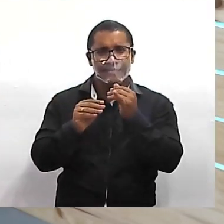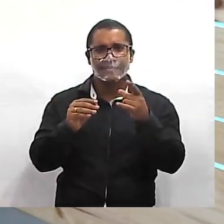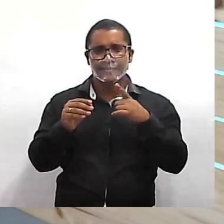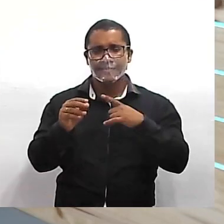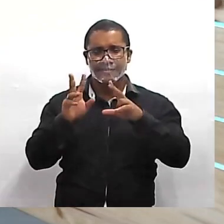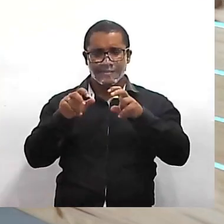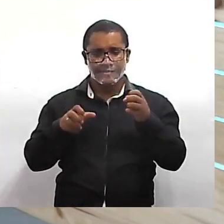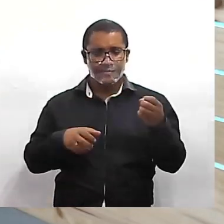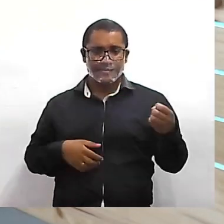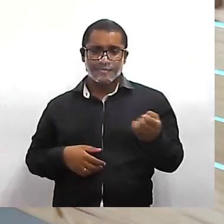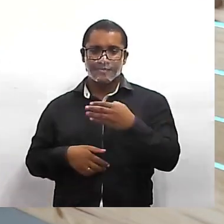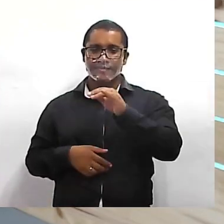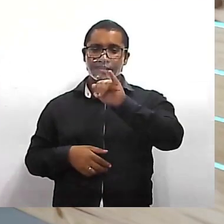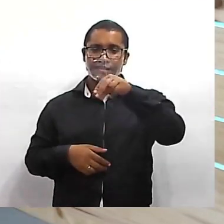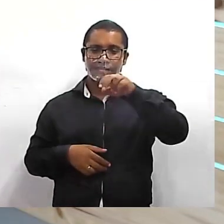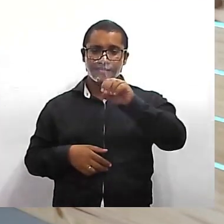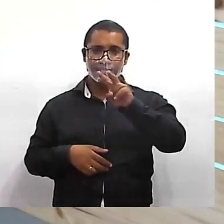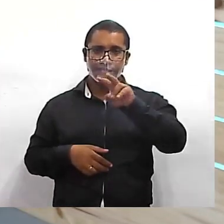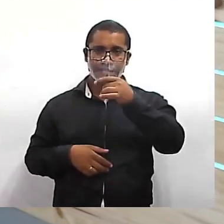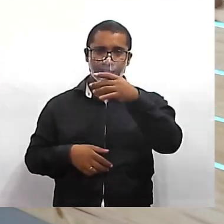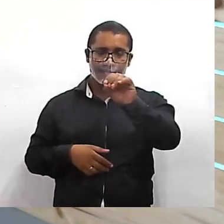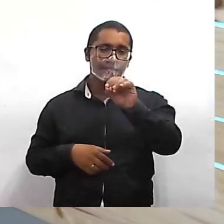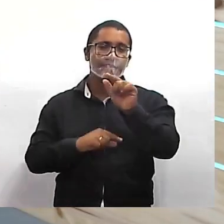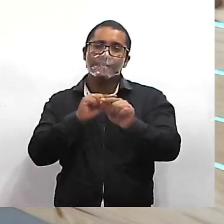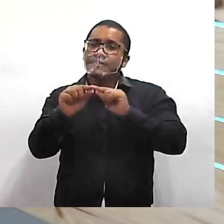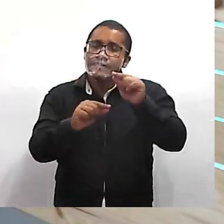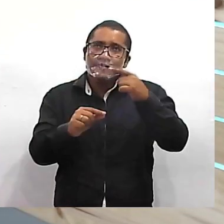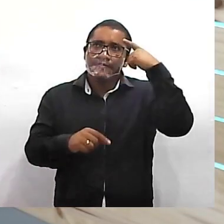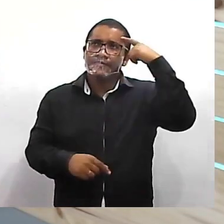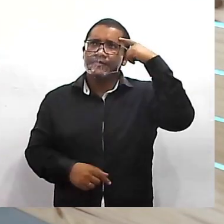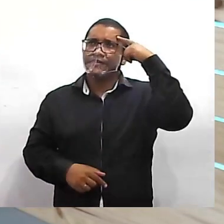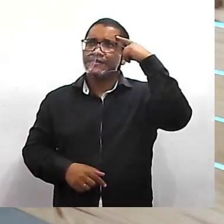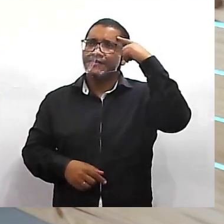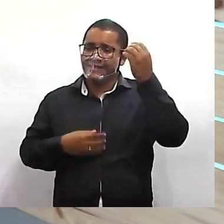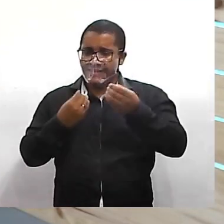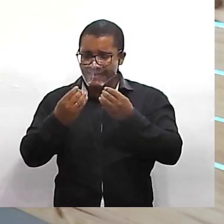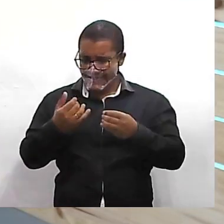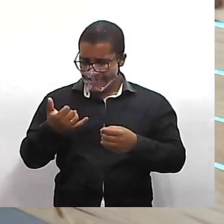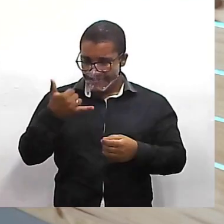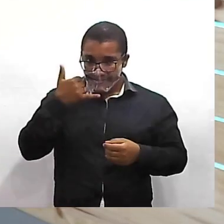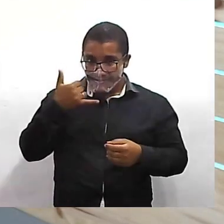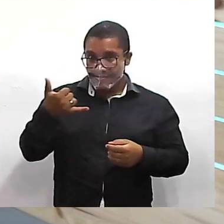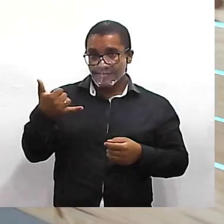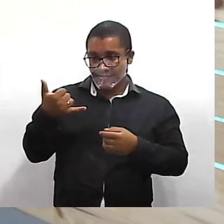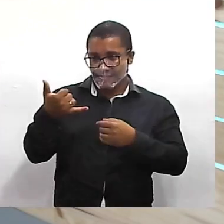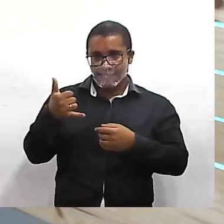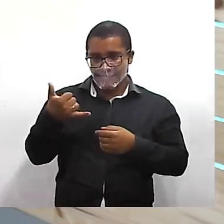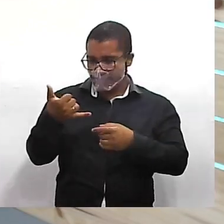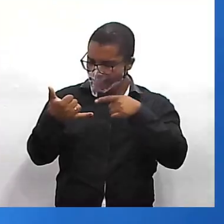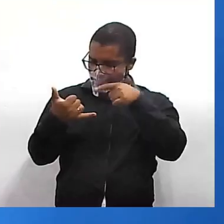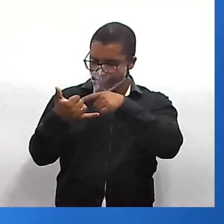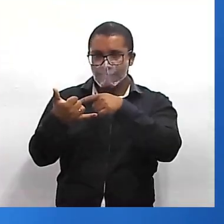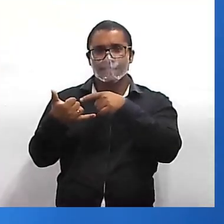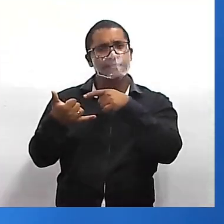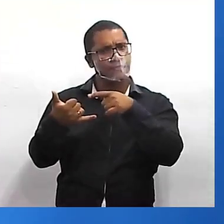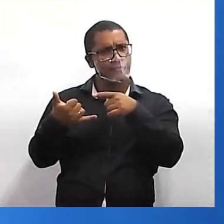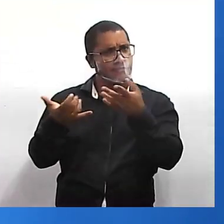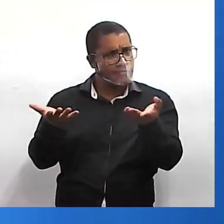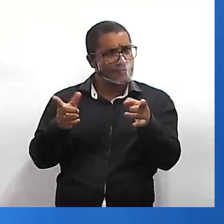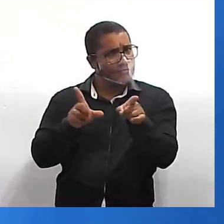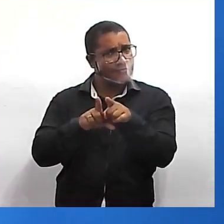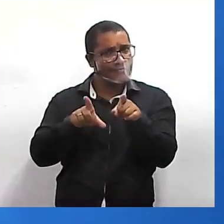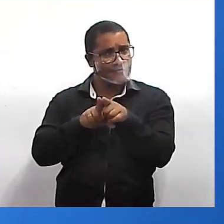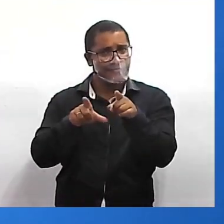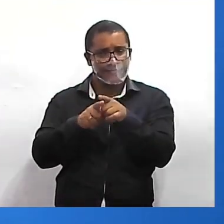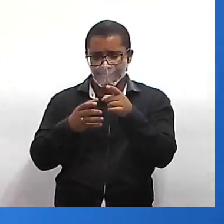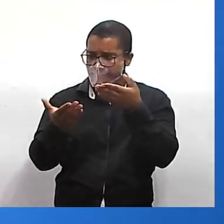sobre inovação e pensar também o celular, ele é um instrumento, né,